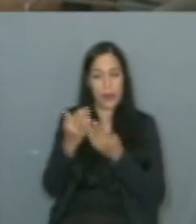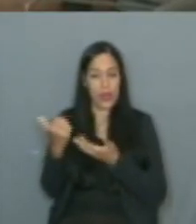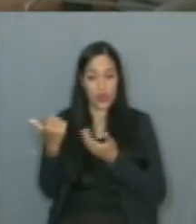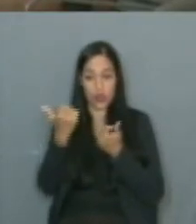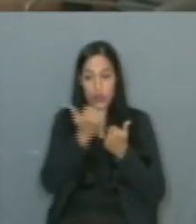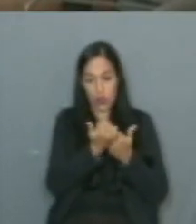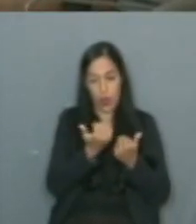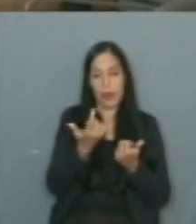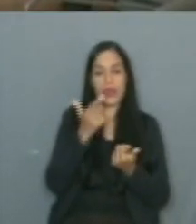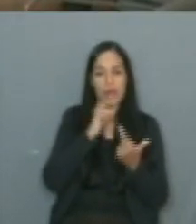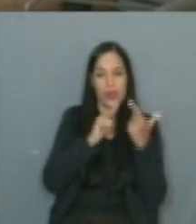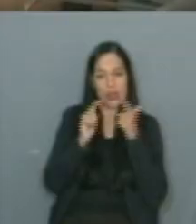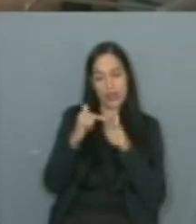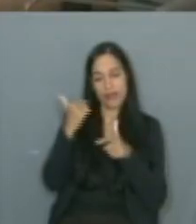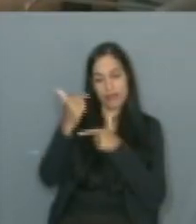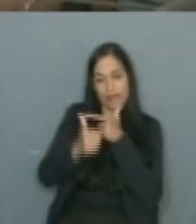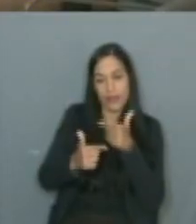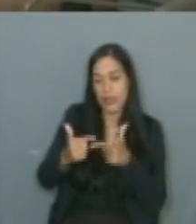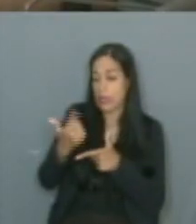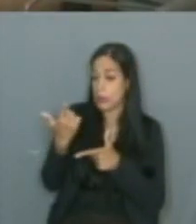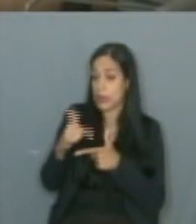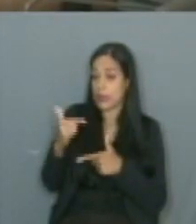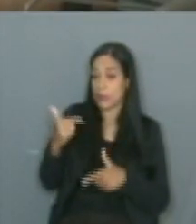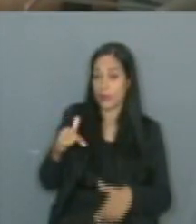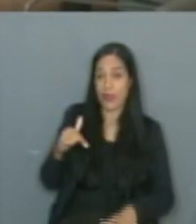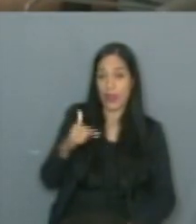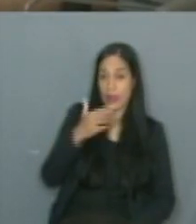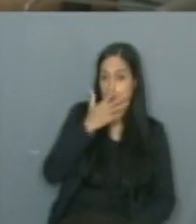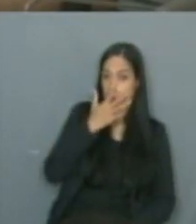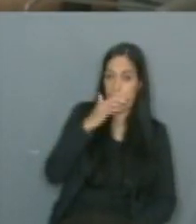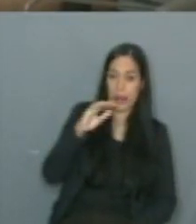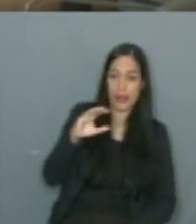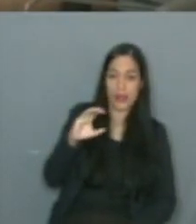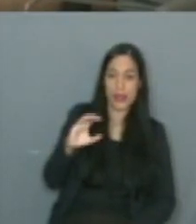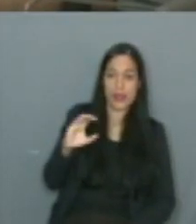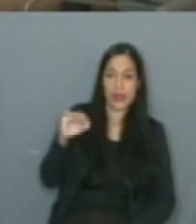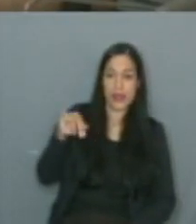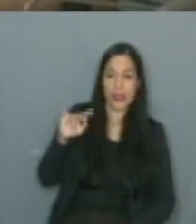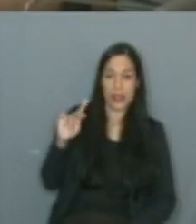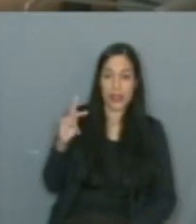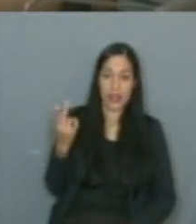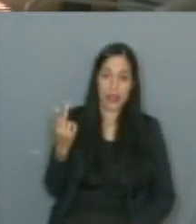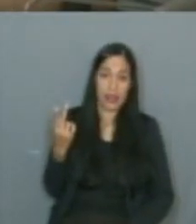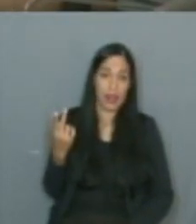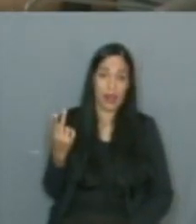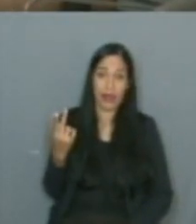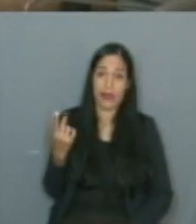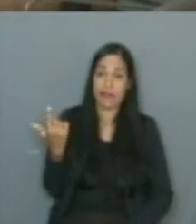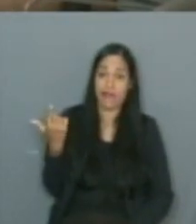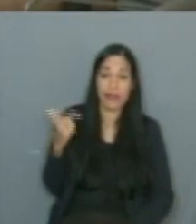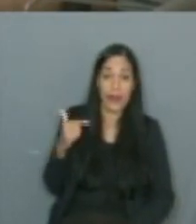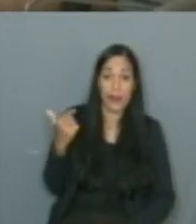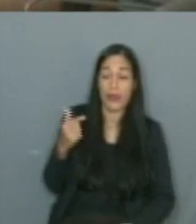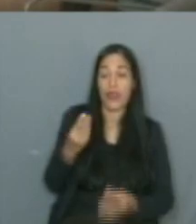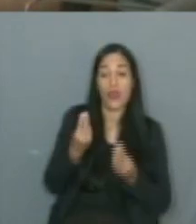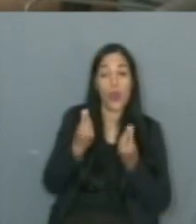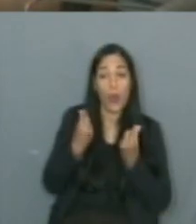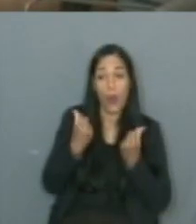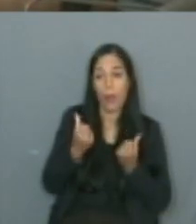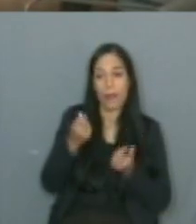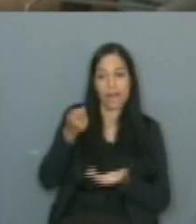poder ter um emprego, mas ele não tem CNH. Ele não tem CNH porque ele não tem como tirar a